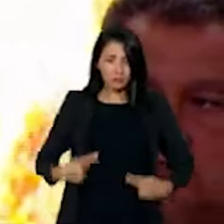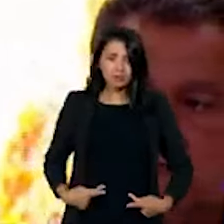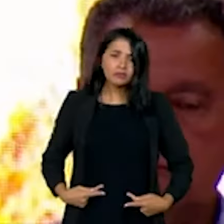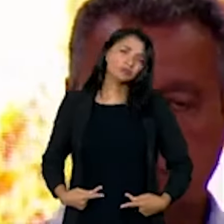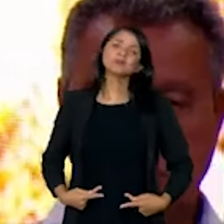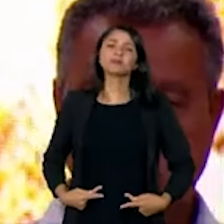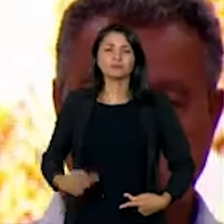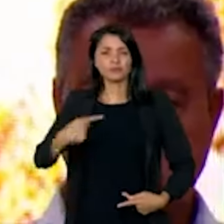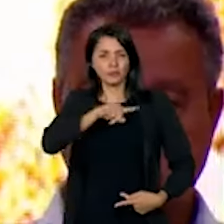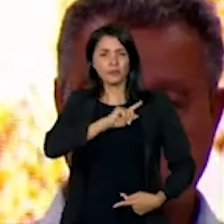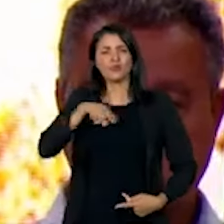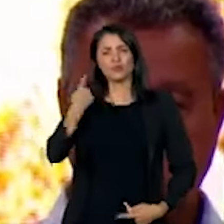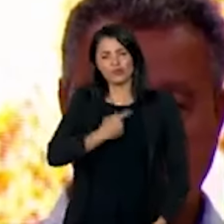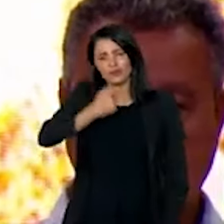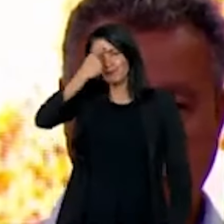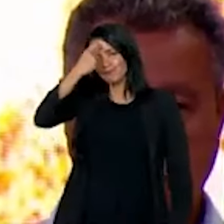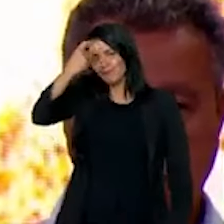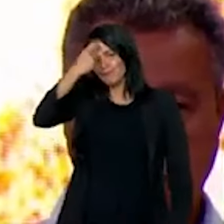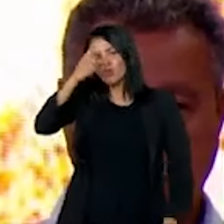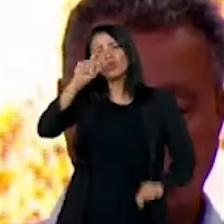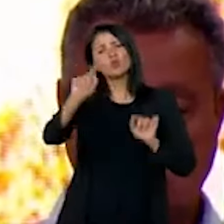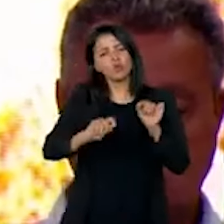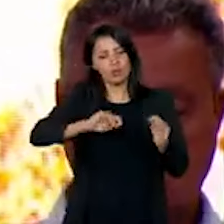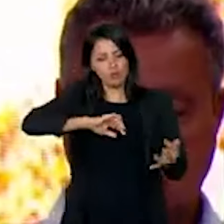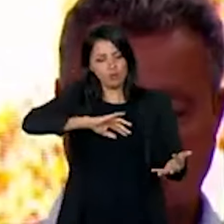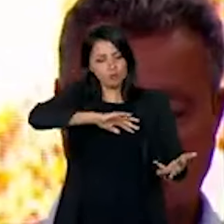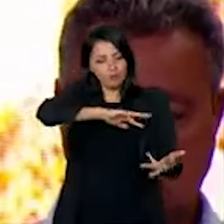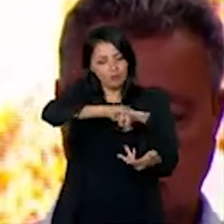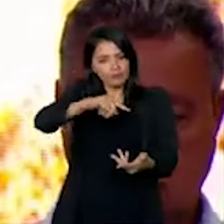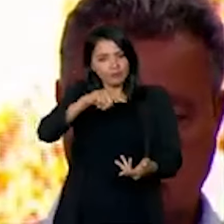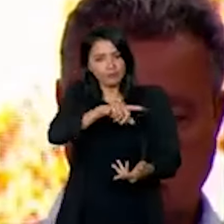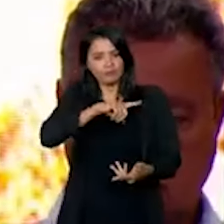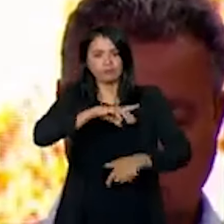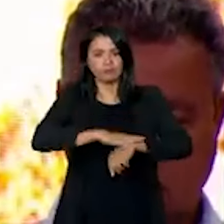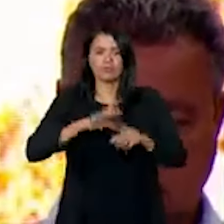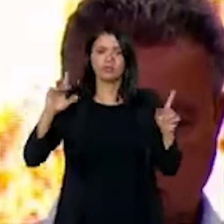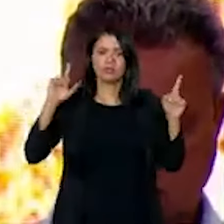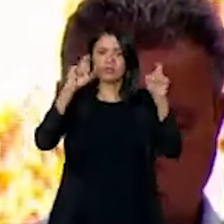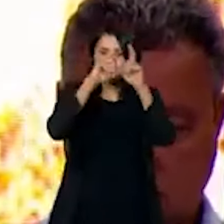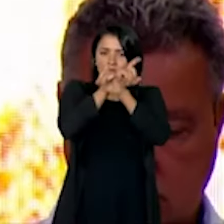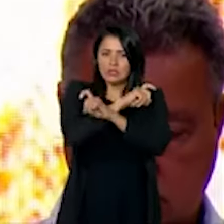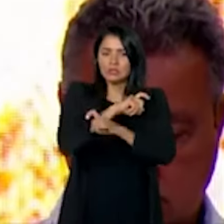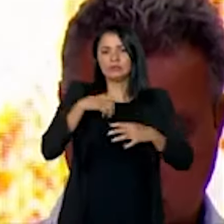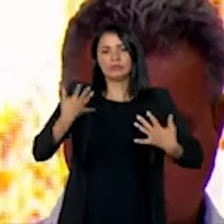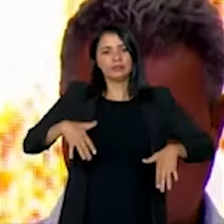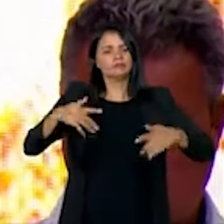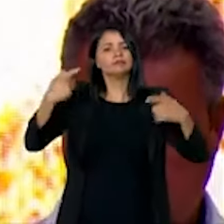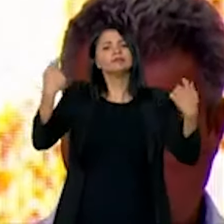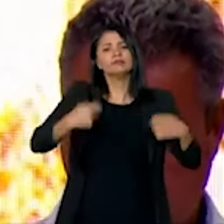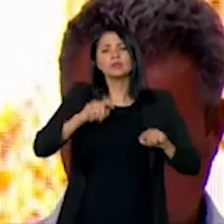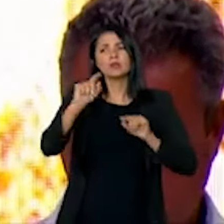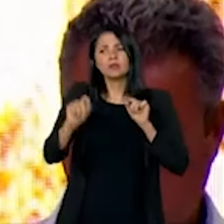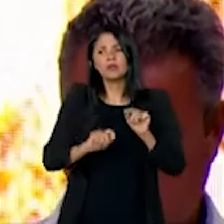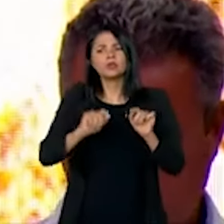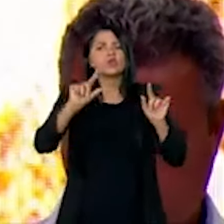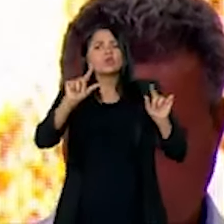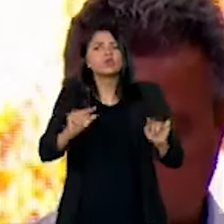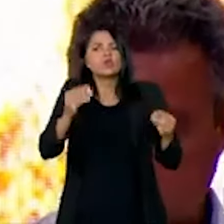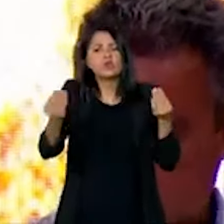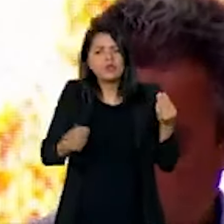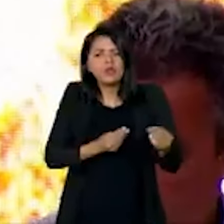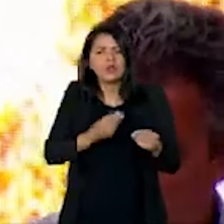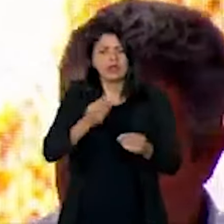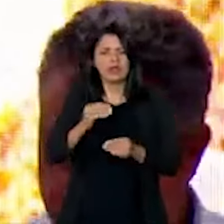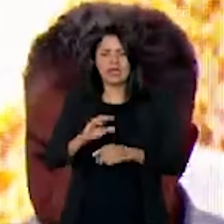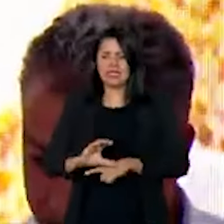nós temos consciência que o planeta Terra está passando por dificuldade. A necessidade de diminuir a